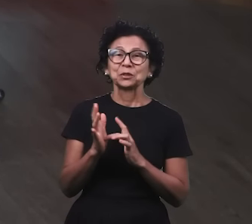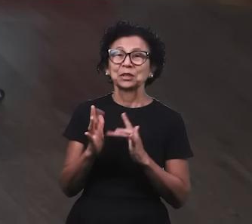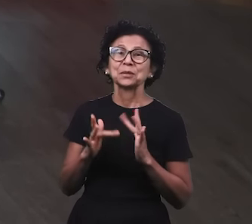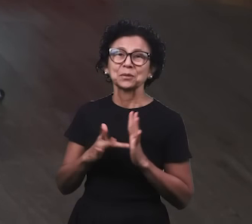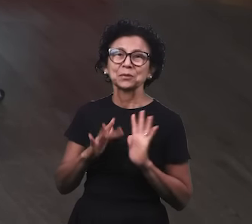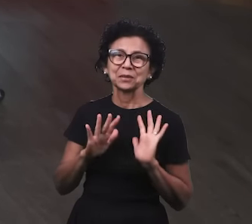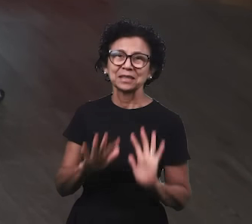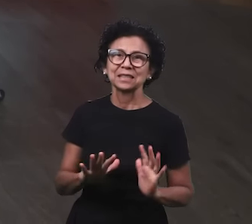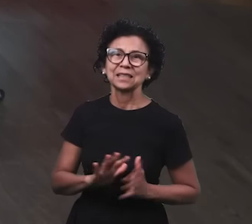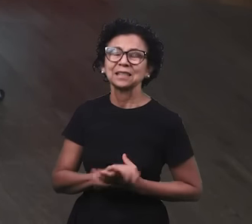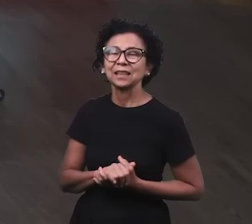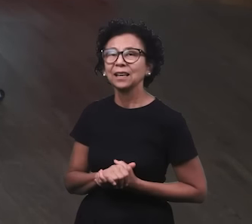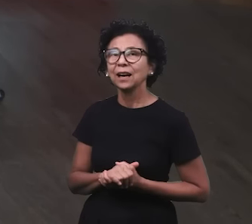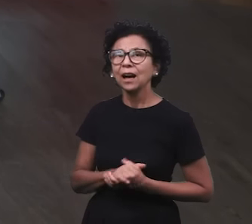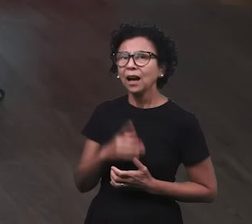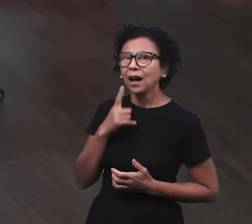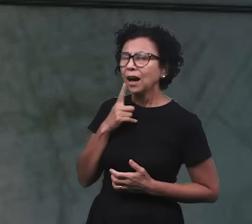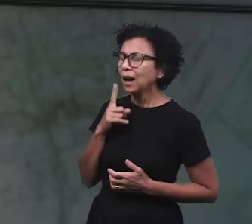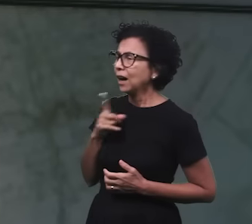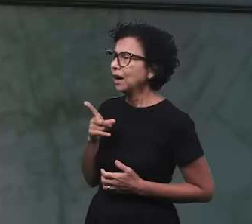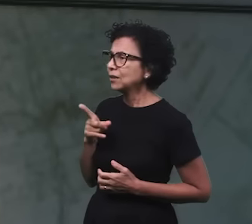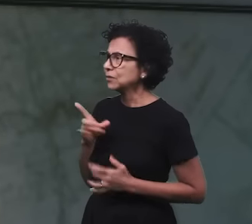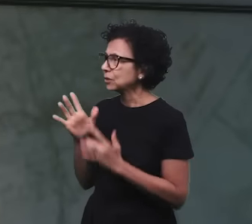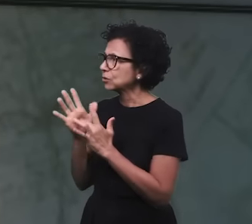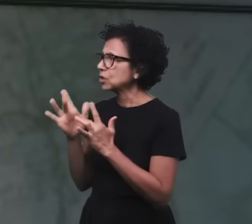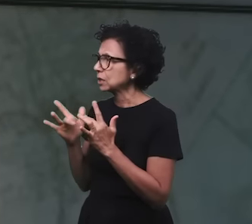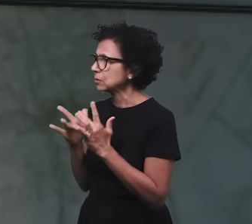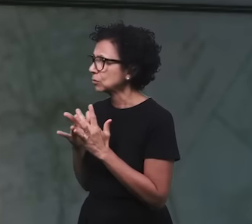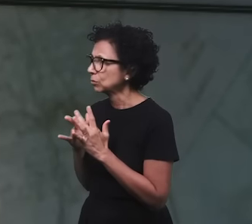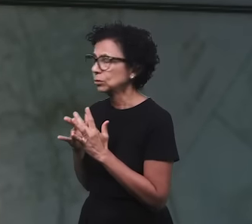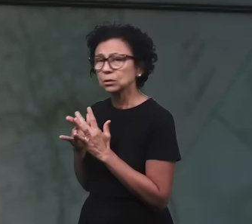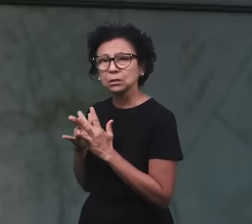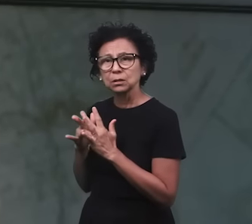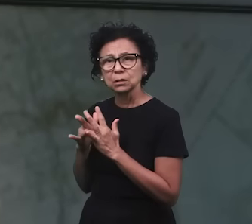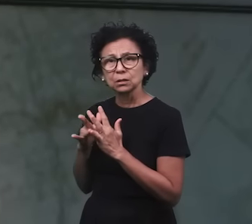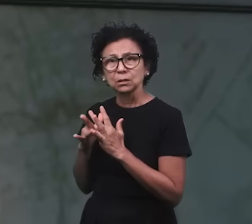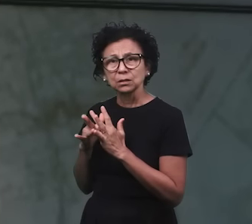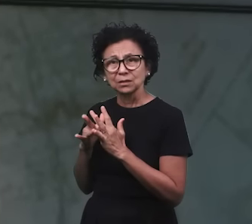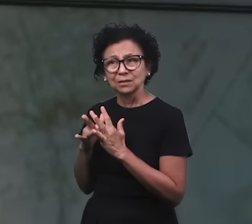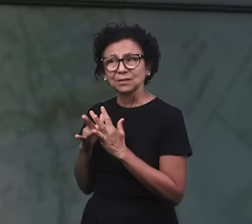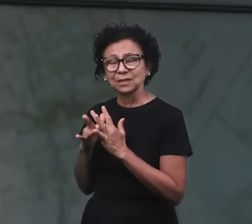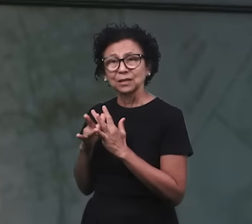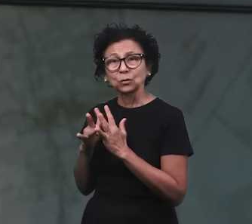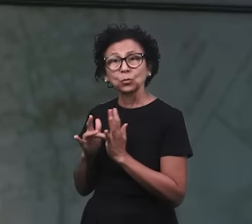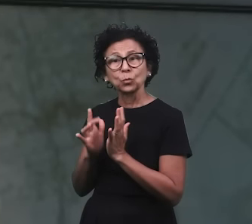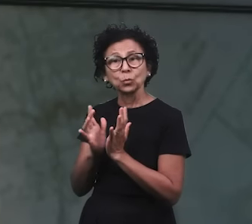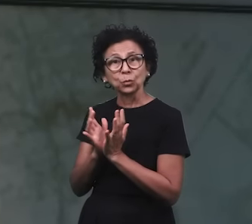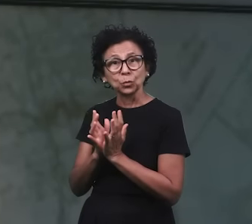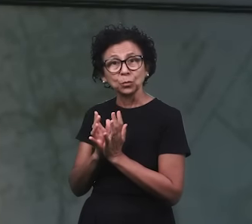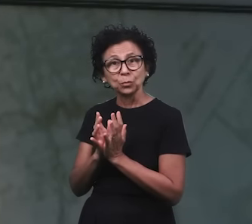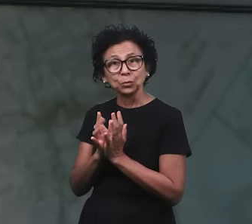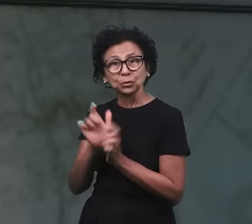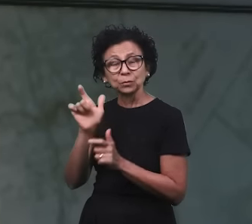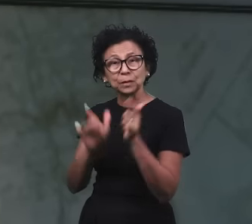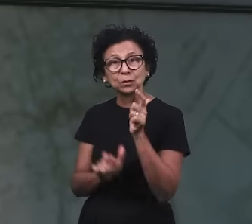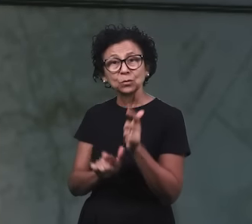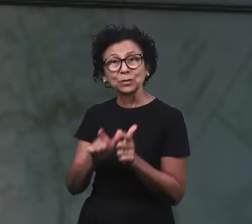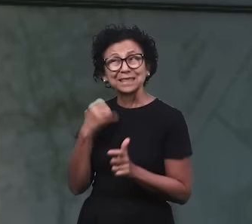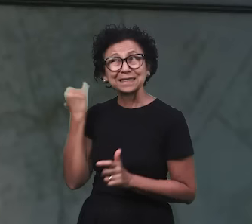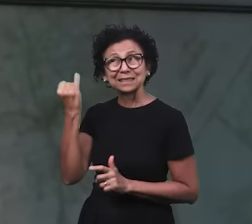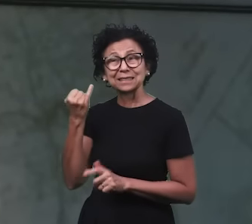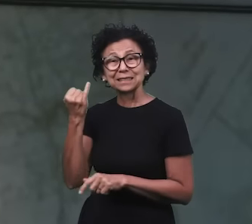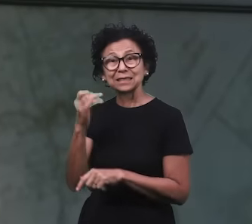estava discorrendo, dialogando com pessoas que tinham uma função importante, que eram, né, os doutores da lei.